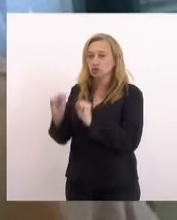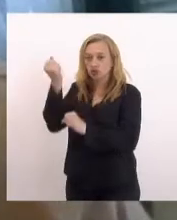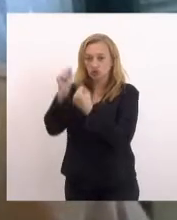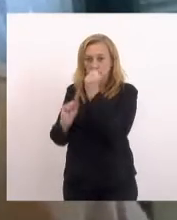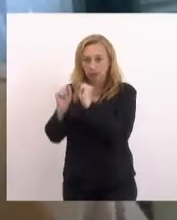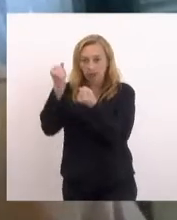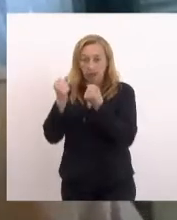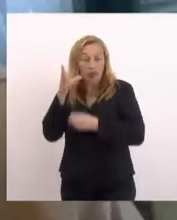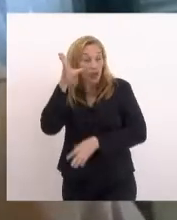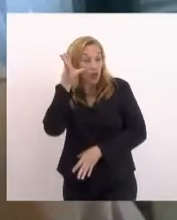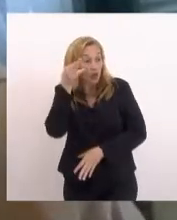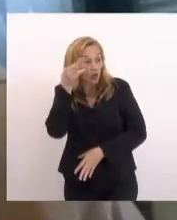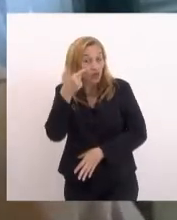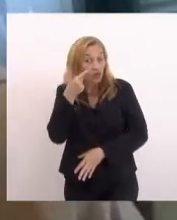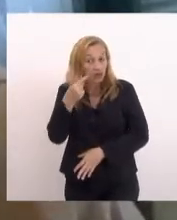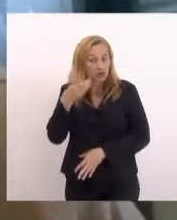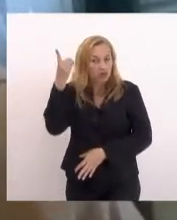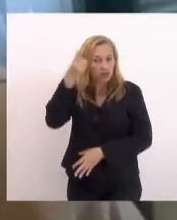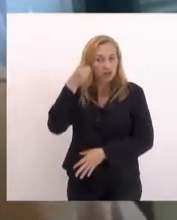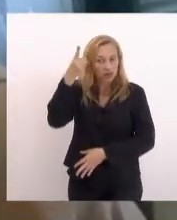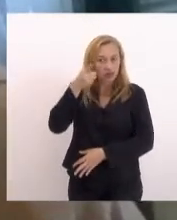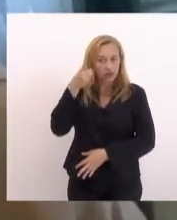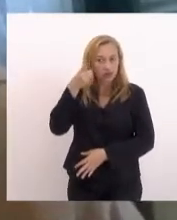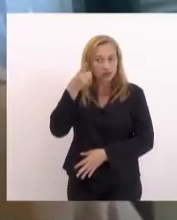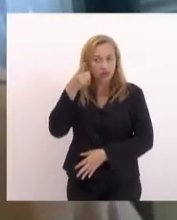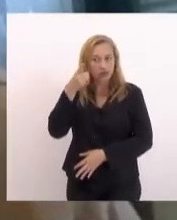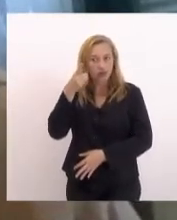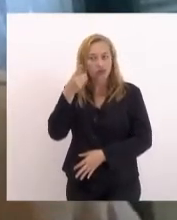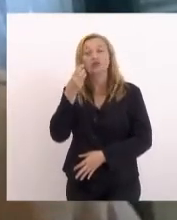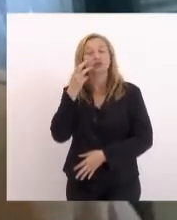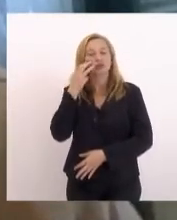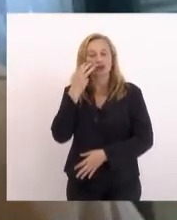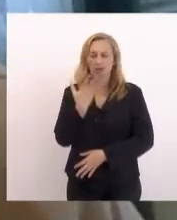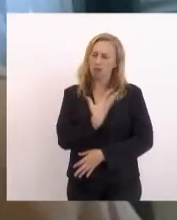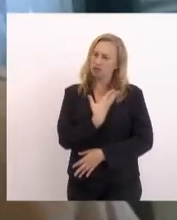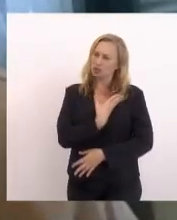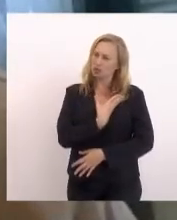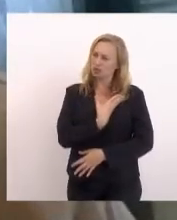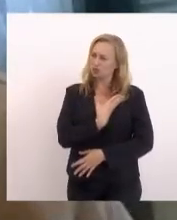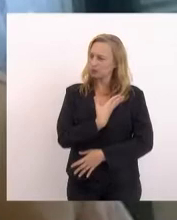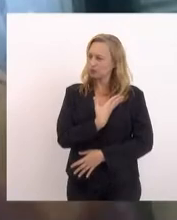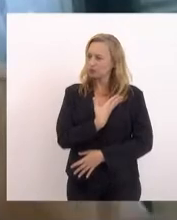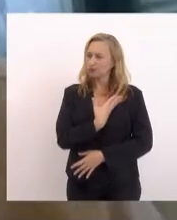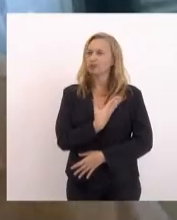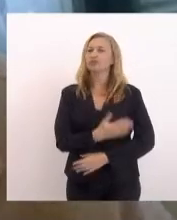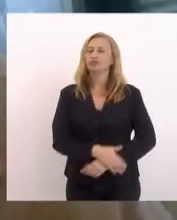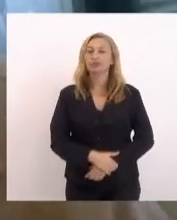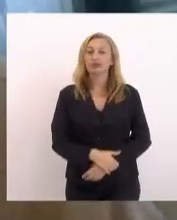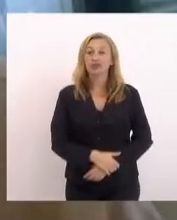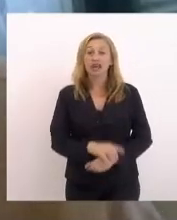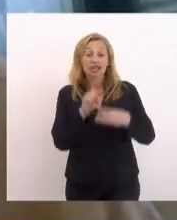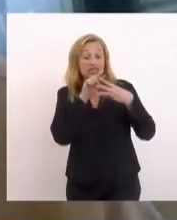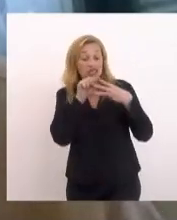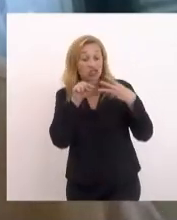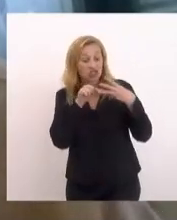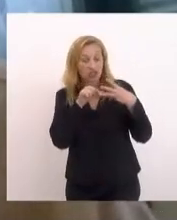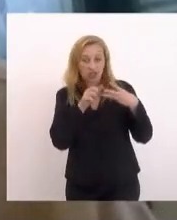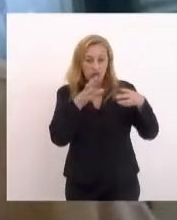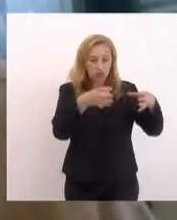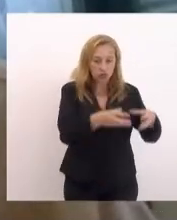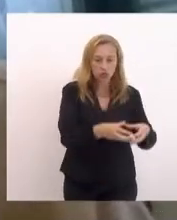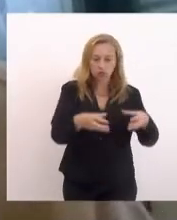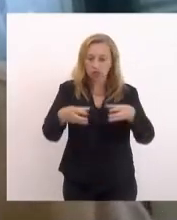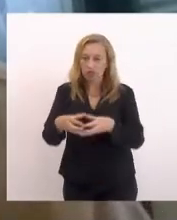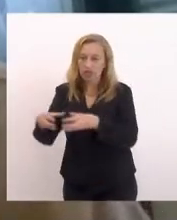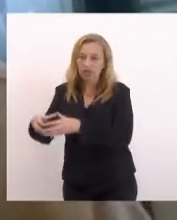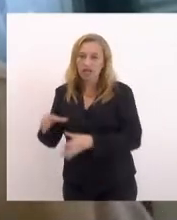vejo aqui o deputado Valdec Carneiro, meu companheiro, Valdec, é curioso que esses três órgãos, o